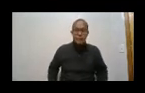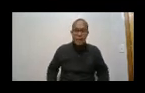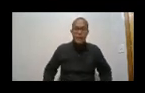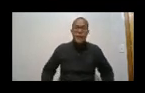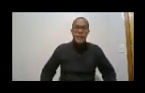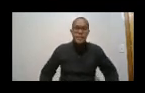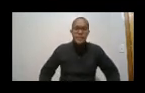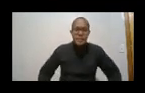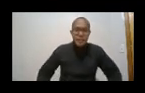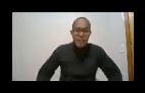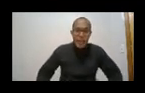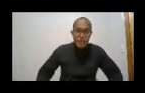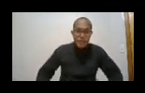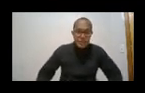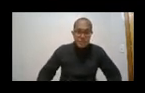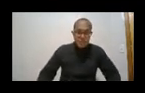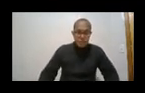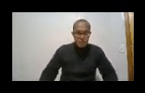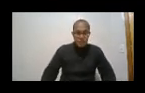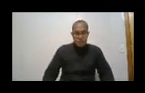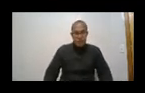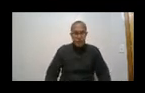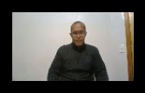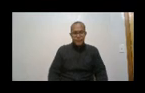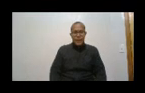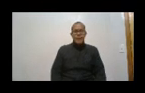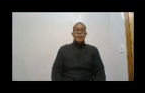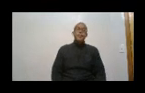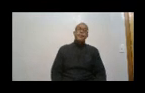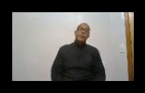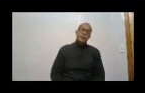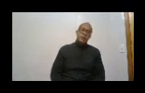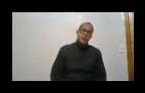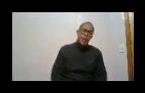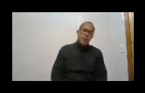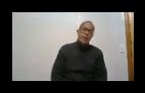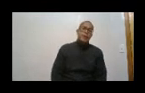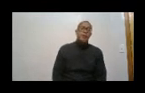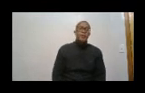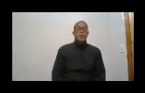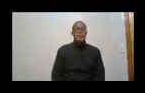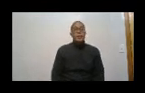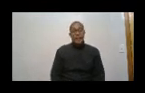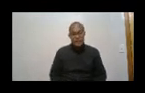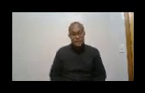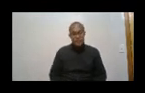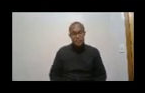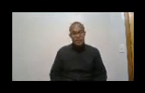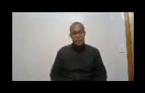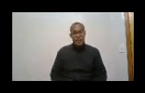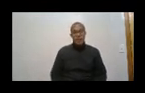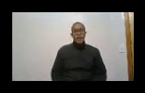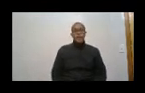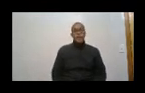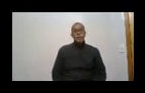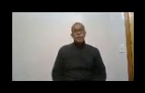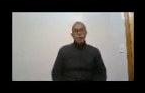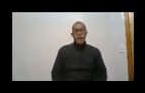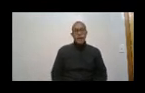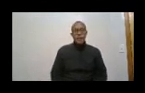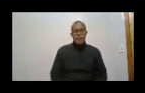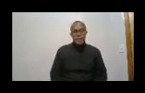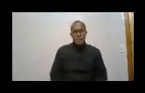esse sinal, tá? Quais são as etapas da transdução de sinal, tá? Então, primeiro eu vou ter o sinal, depois eu vou ter essa recepção do sinal,